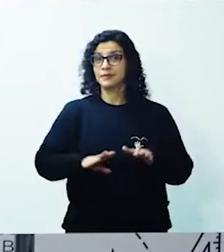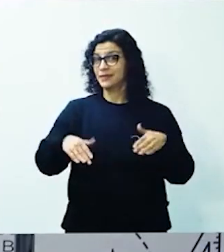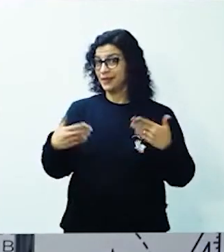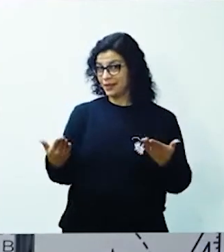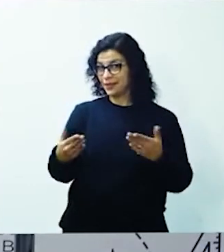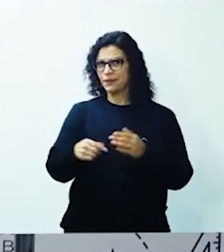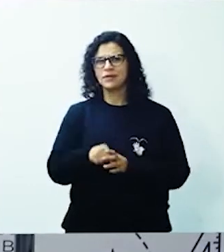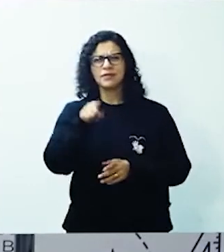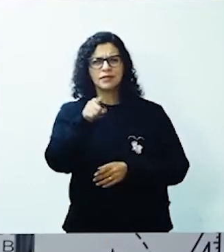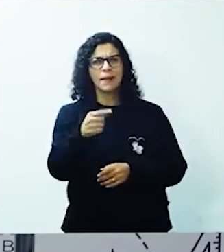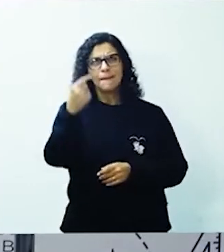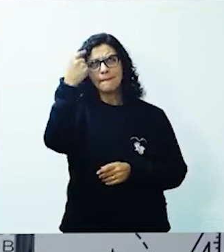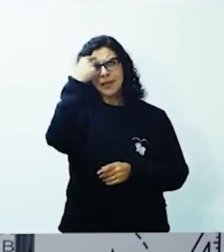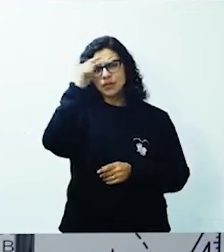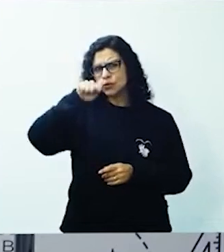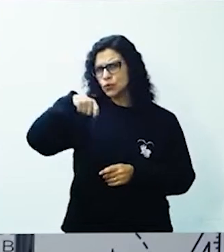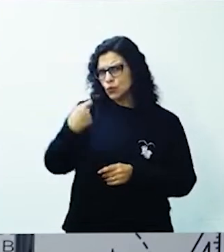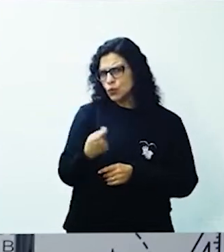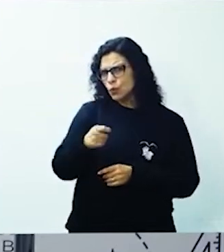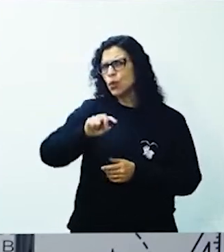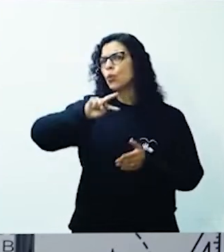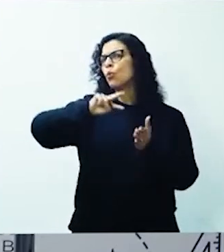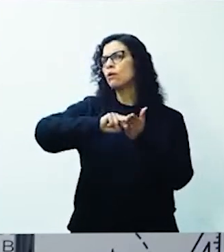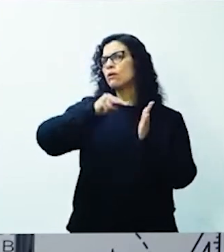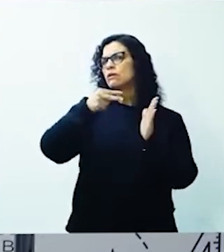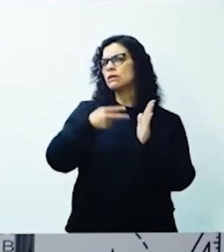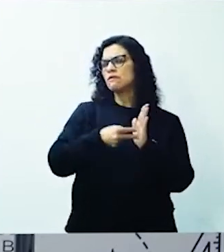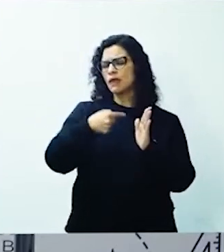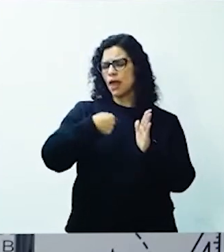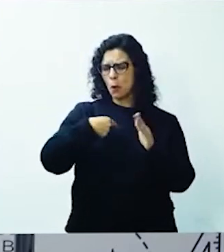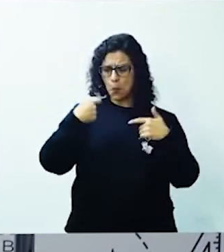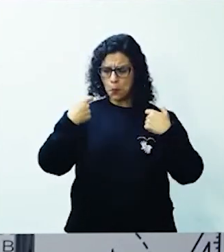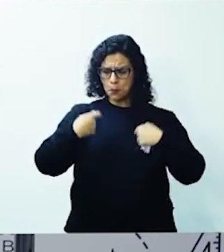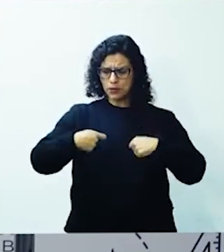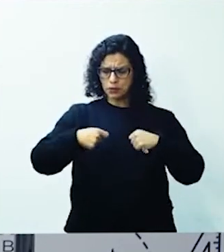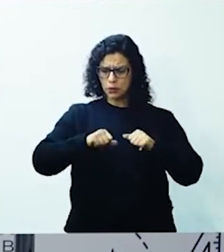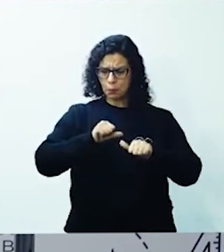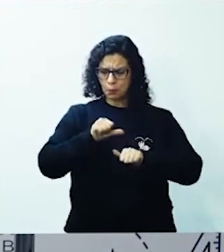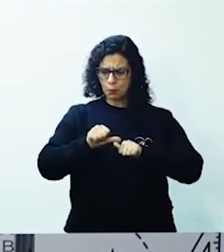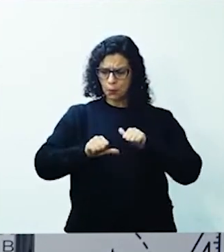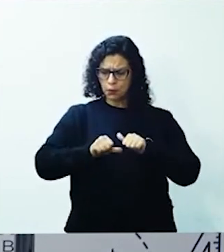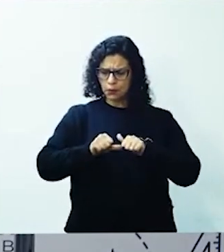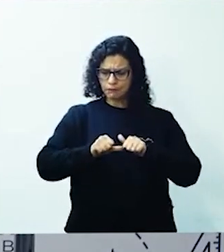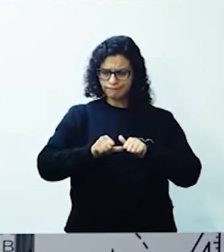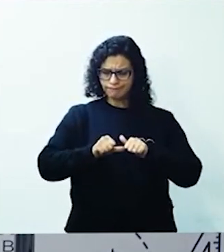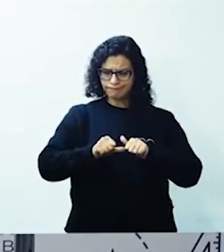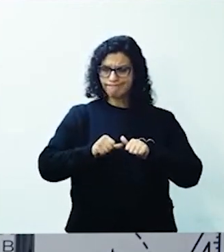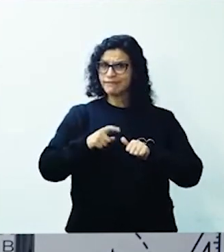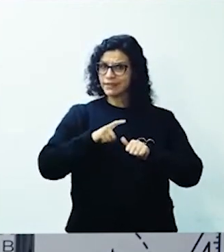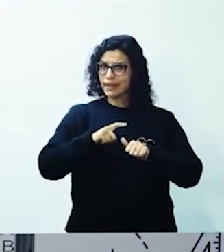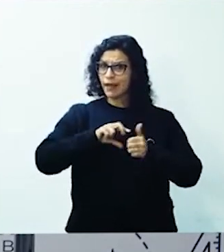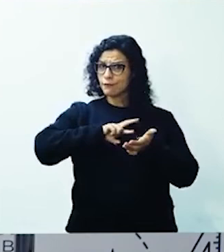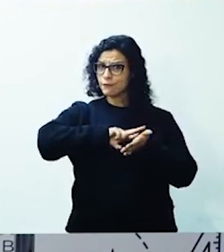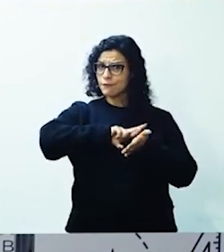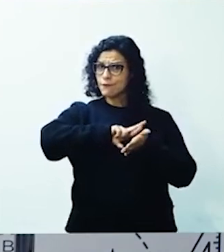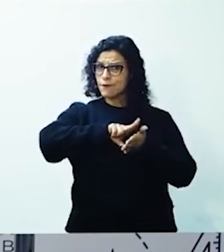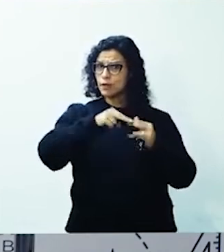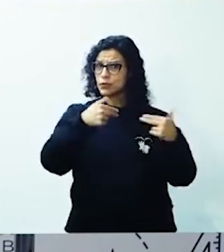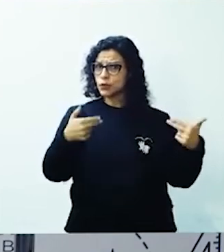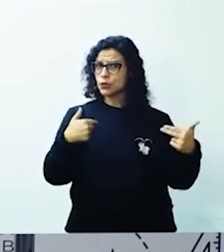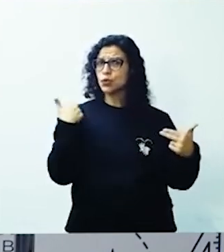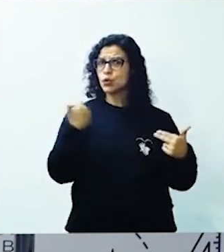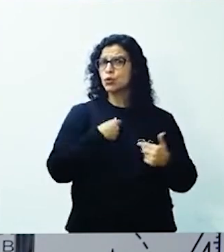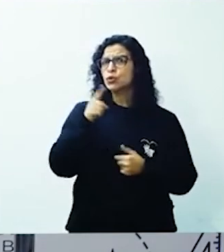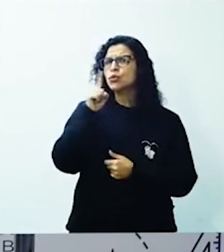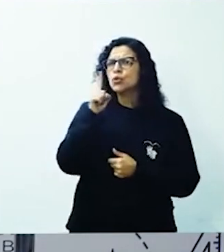Então, conseguiu refletir a respeito do que é preciso mudar? Tantas coisas, às vezes, do nosso dia a dia mesmo, a